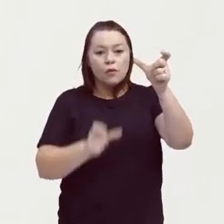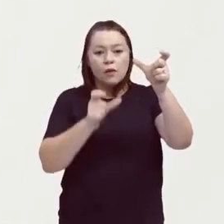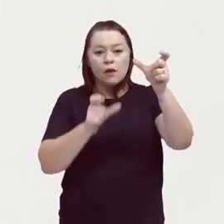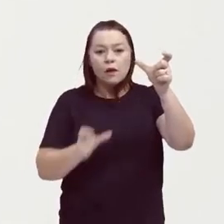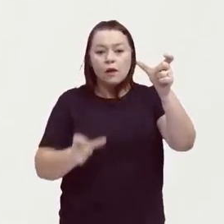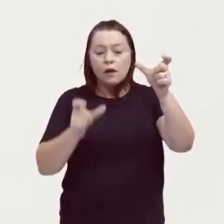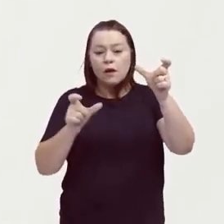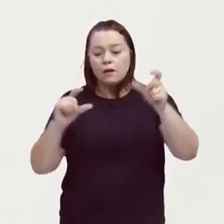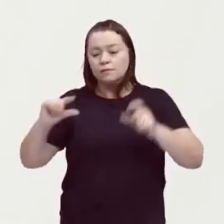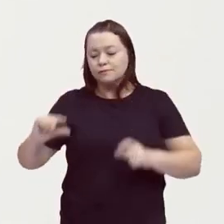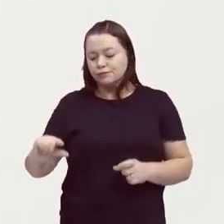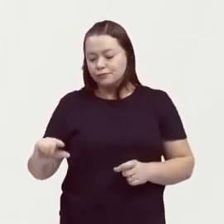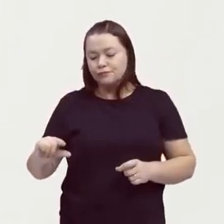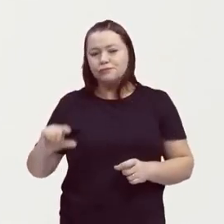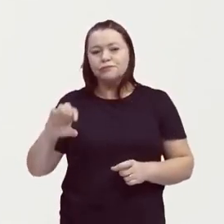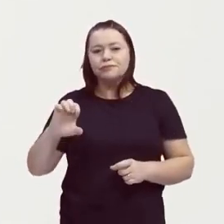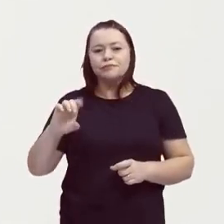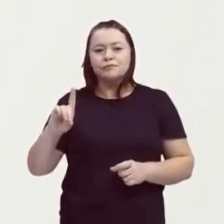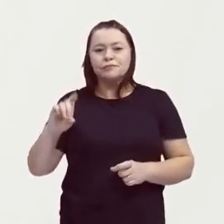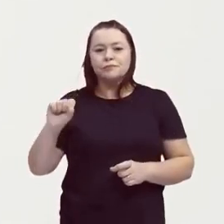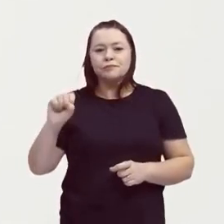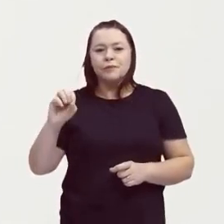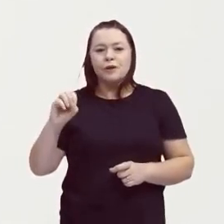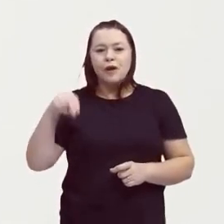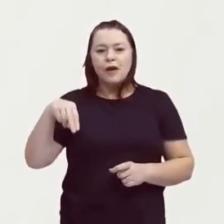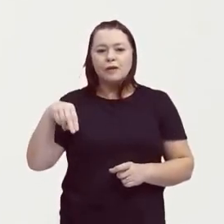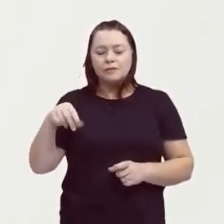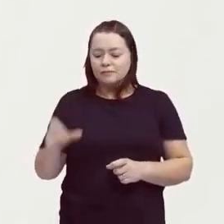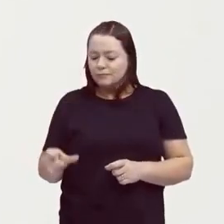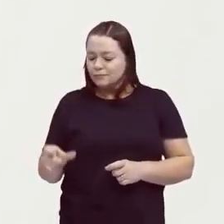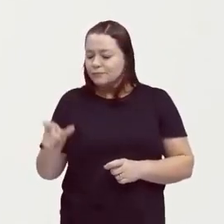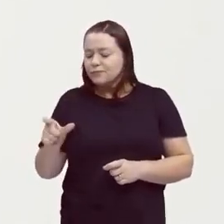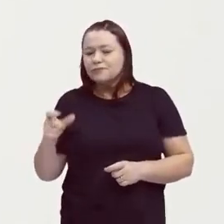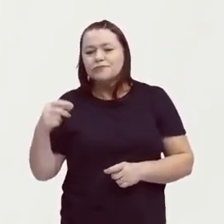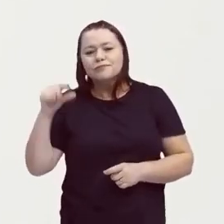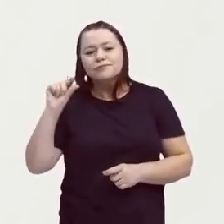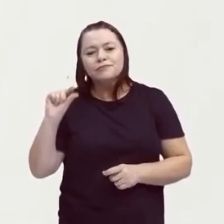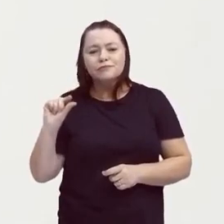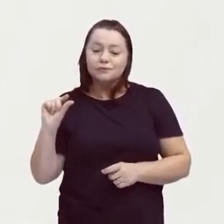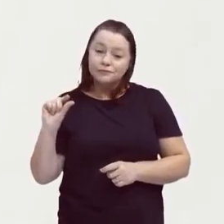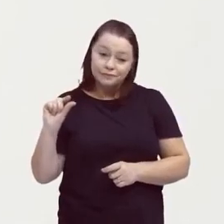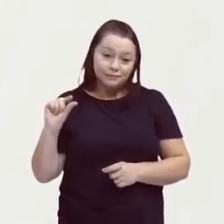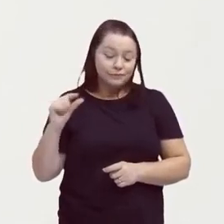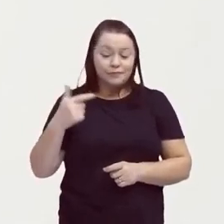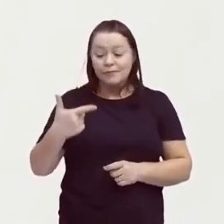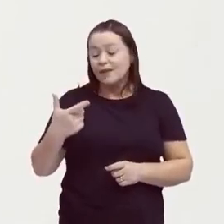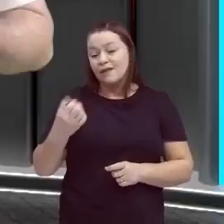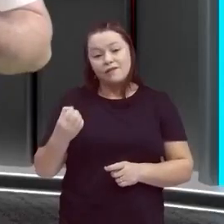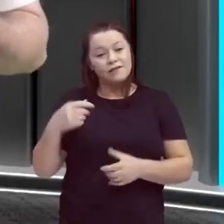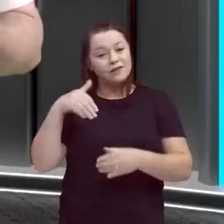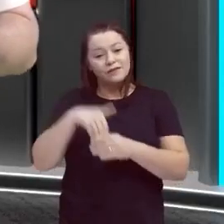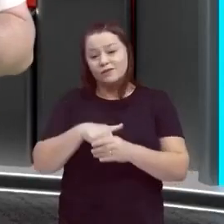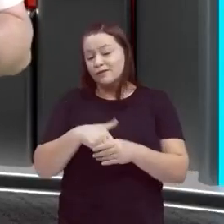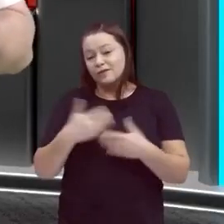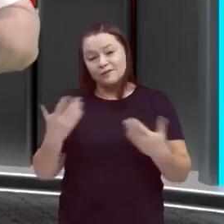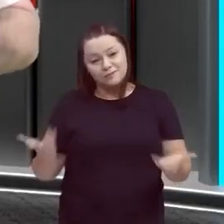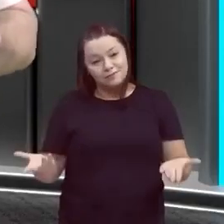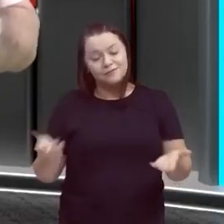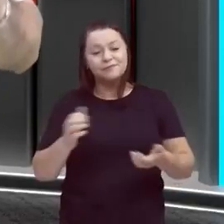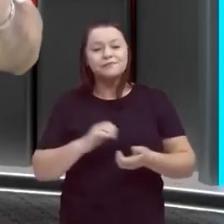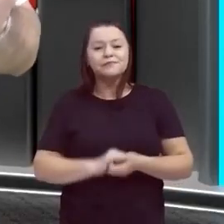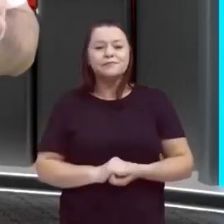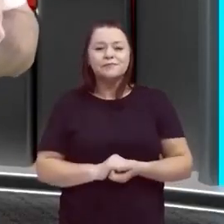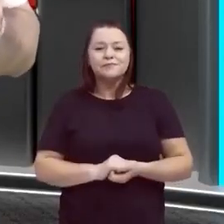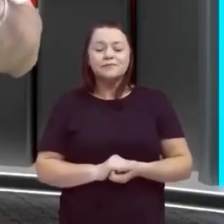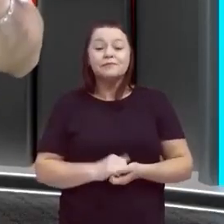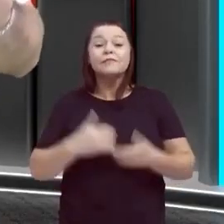ó? O Edson. Olha aí, ó, observe com 20 votos, tá certo? Olha aqui comigo de novo. Então,